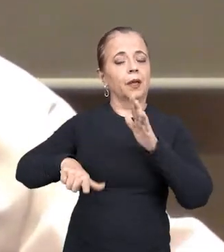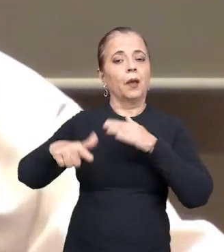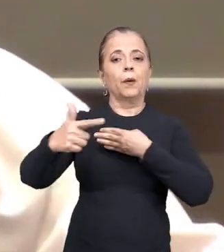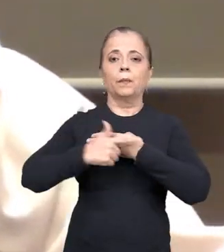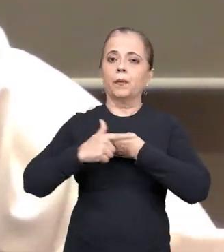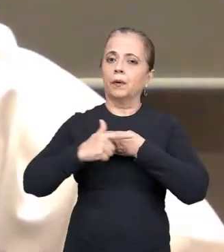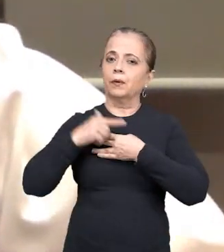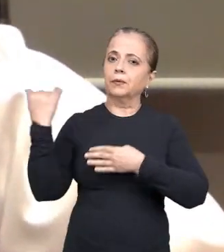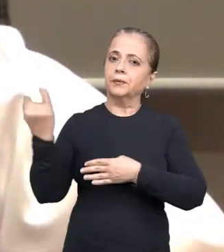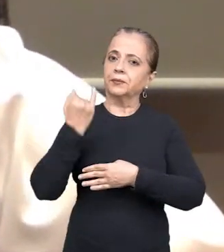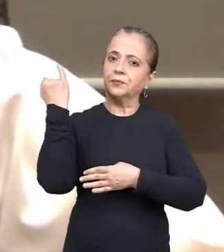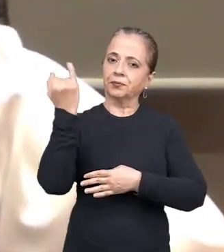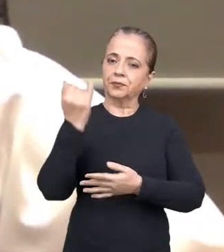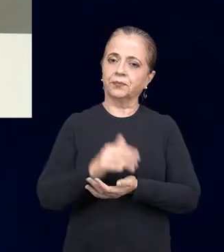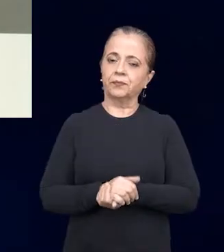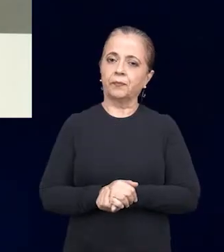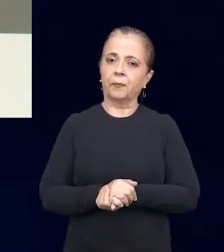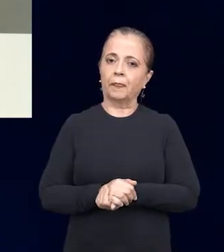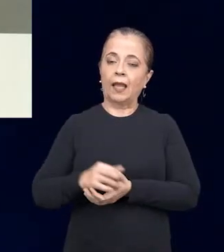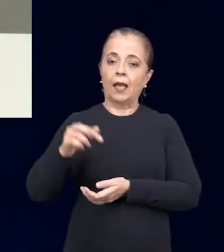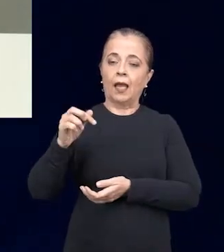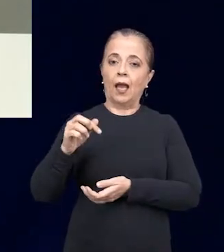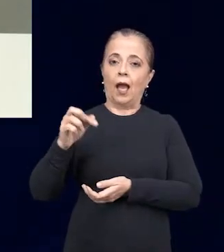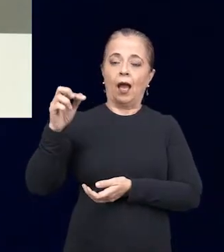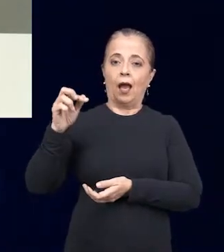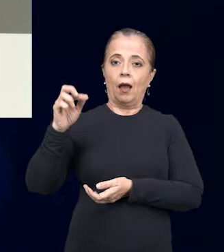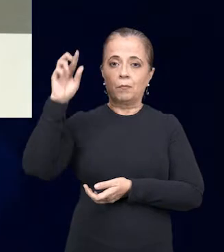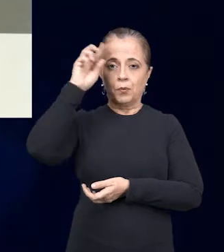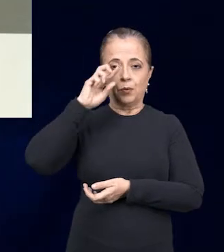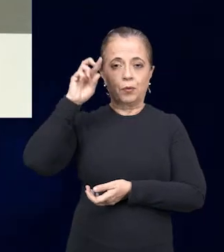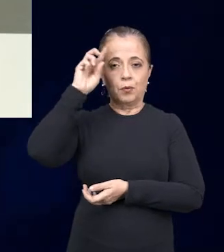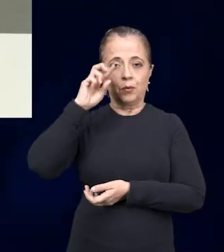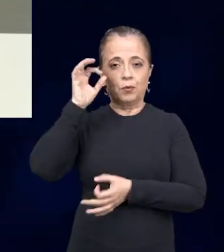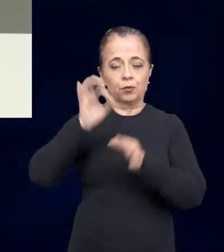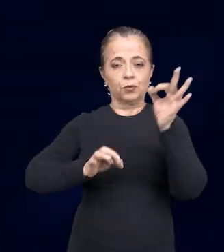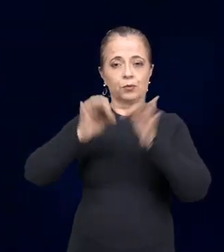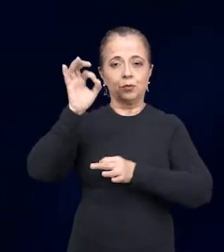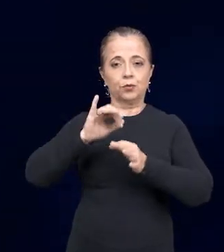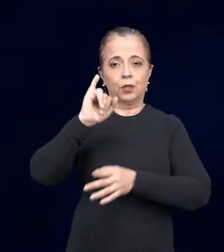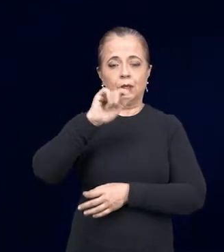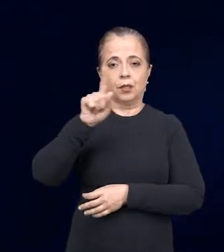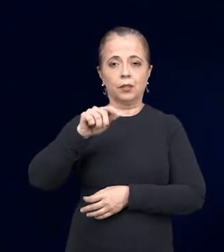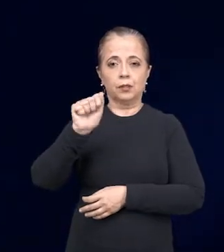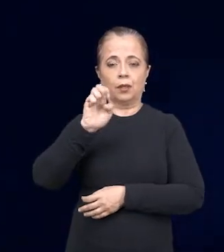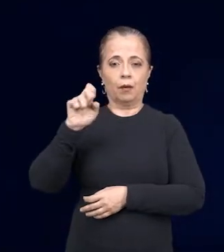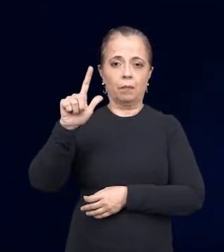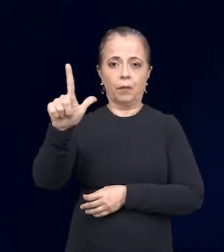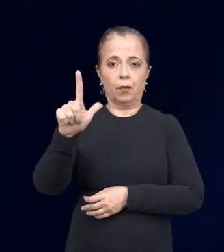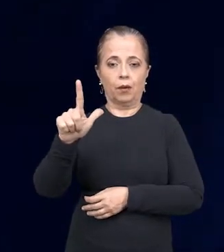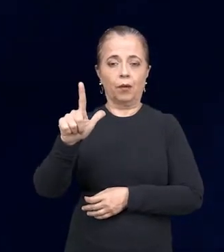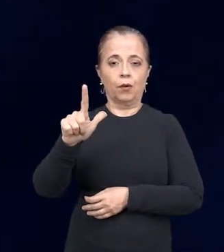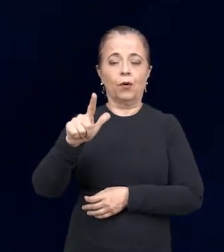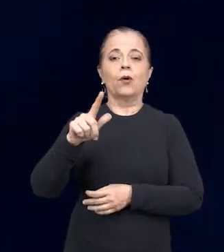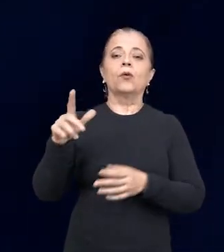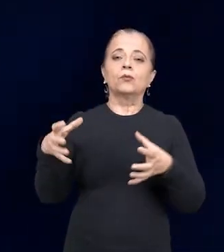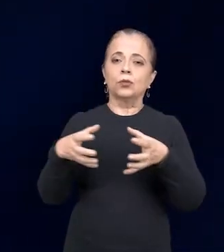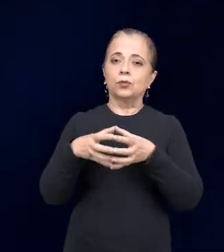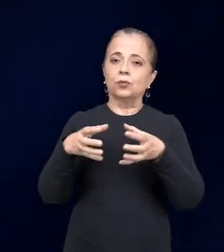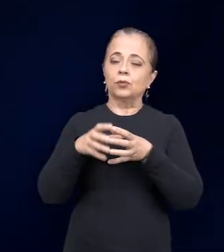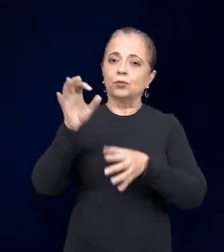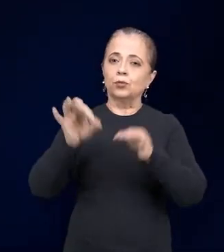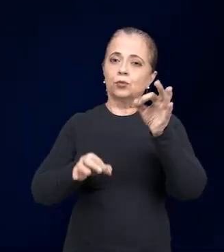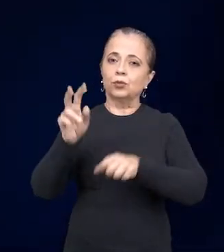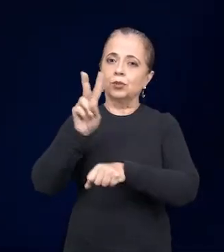papel bastante relevante. A promotora de justiça Isabel Kalman, da terceira Promotoria de Justiça de